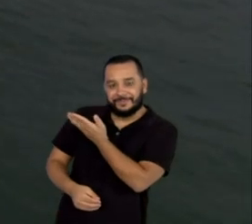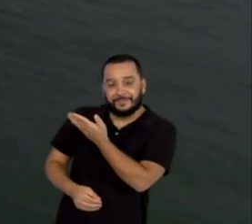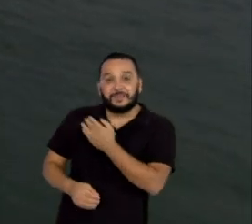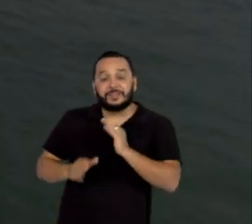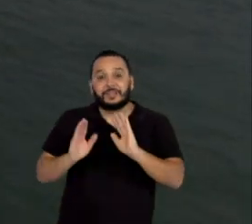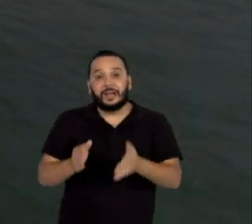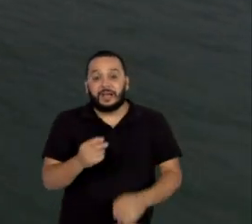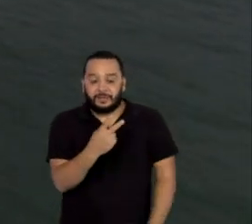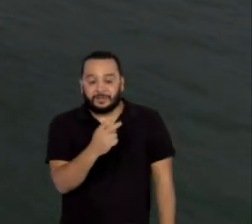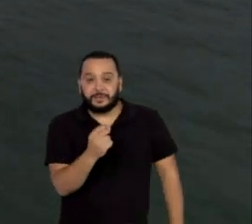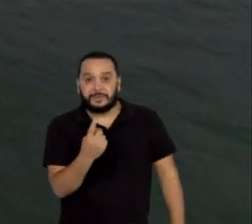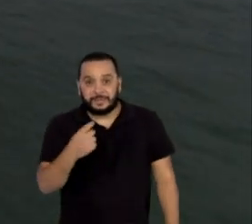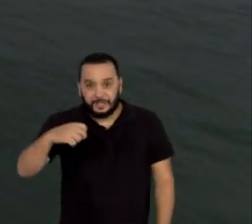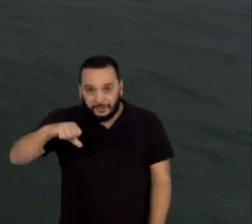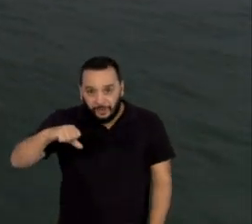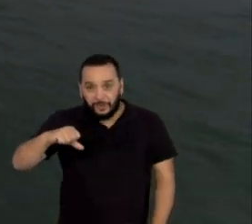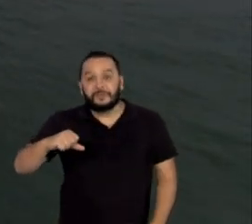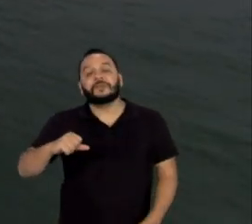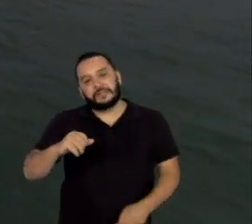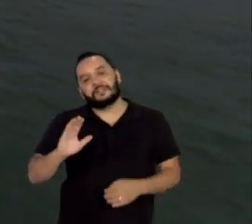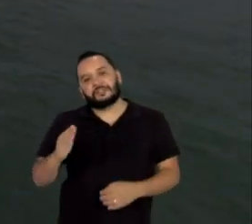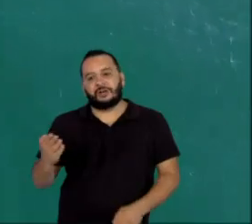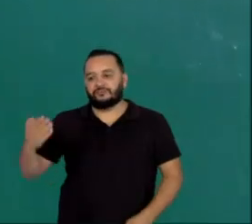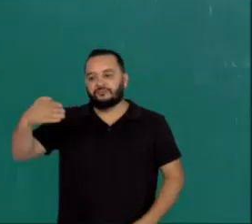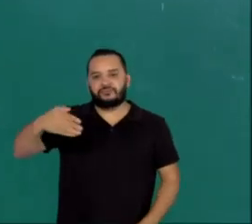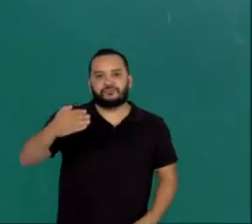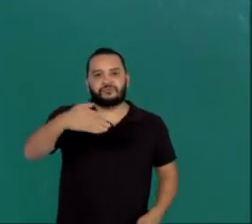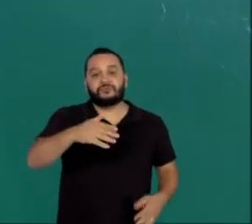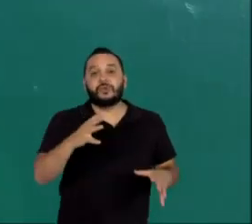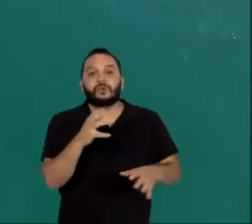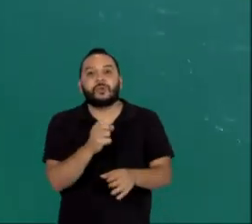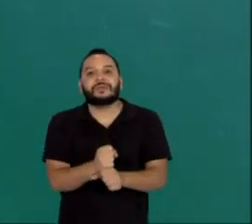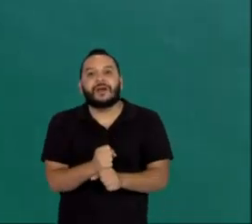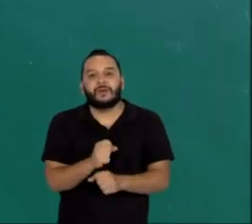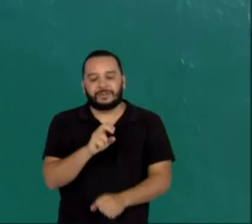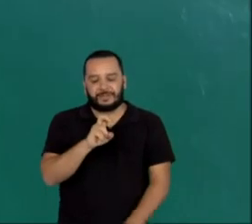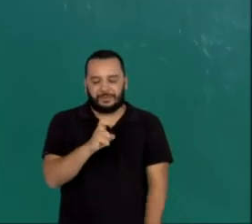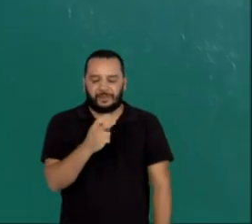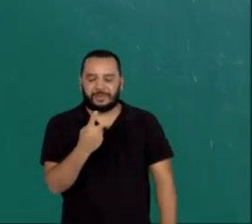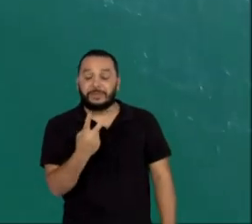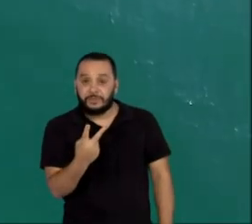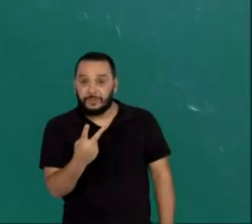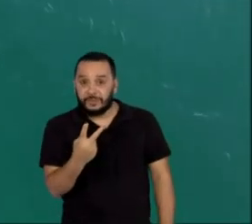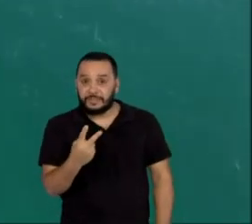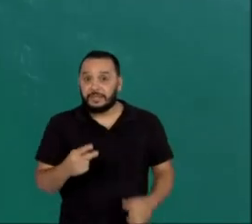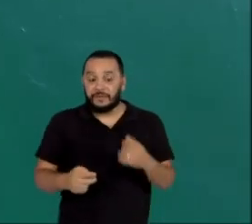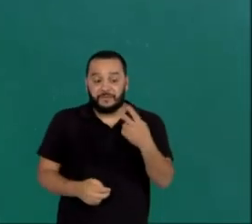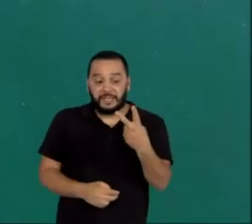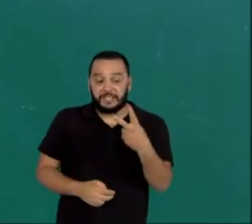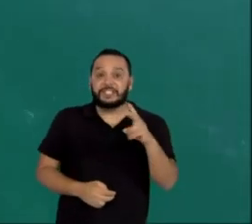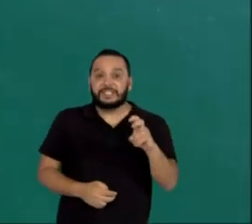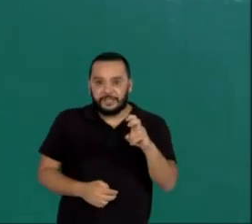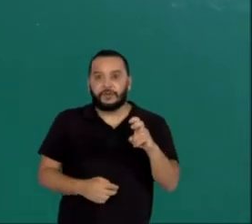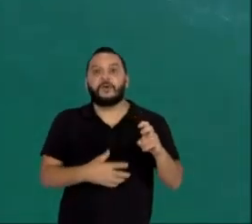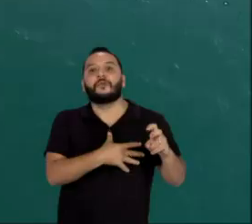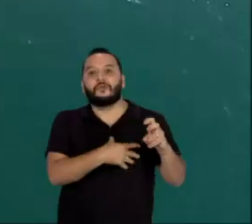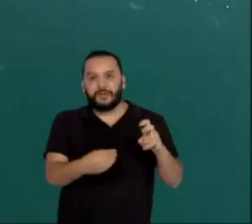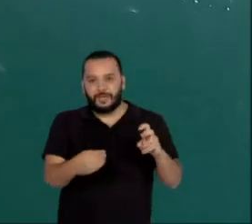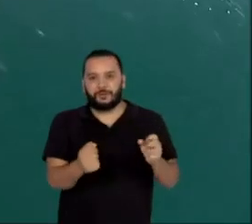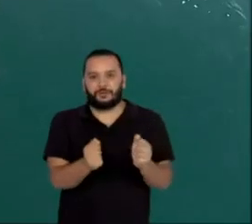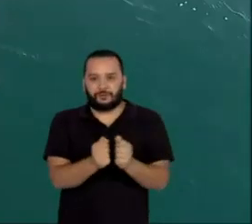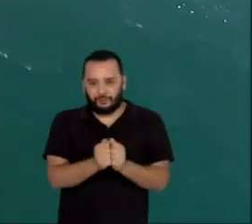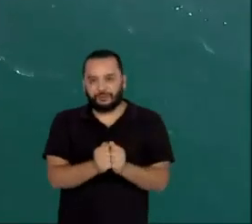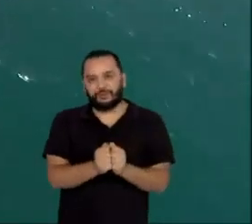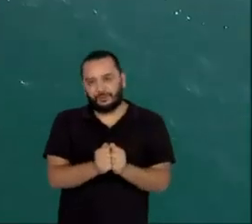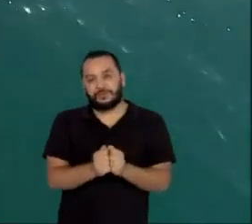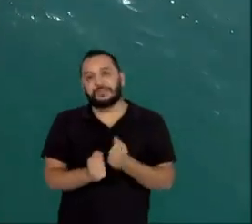em 2019 já deram as boas-vindas 52 baleias, 25 delas com filhotes.